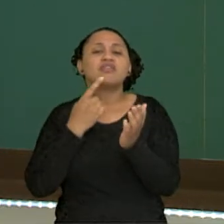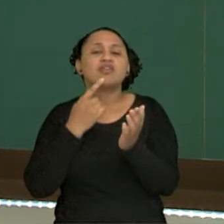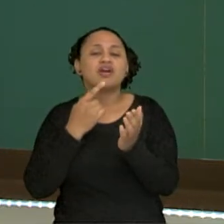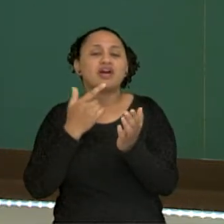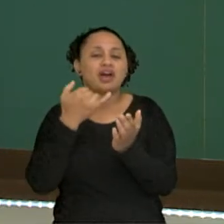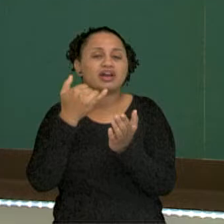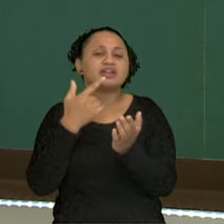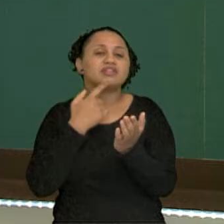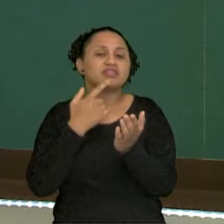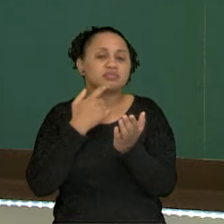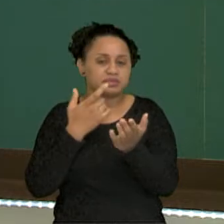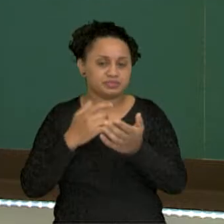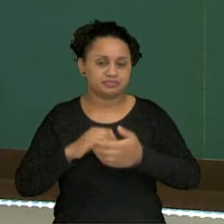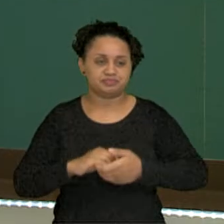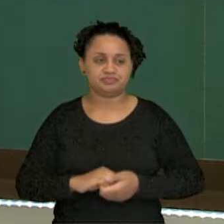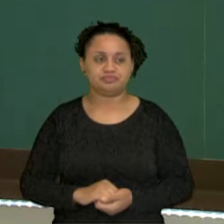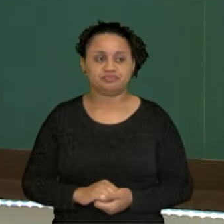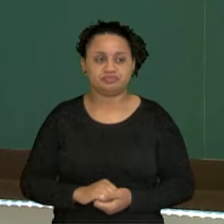nossa leitura?